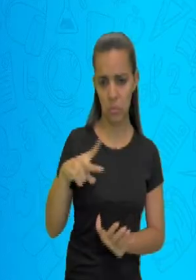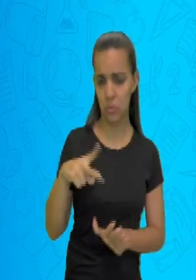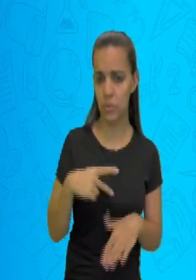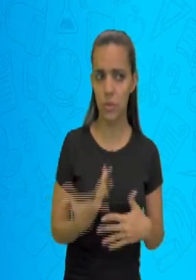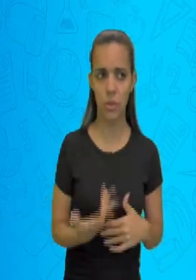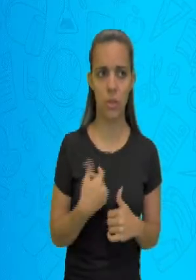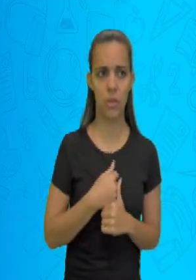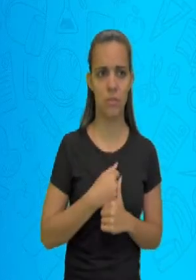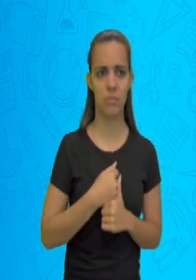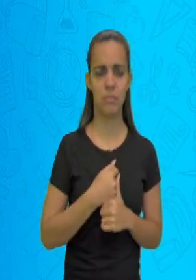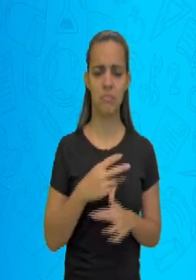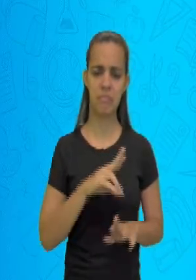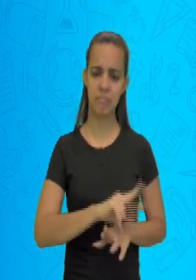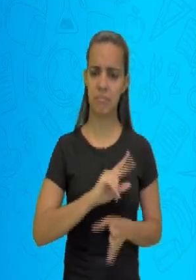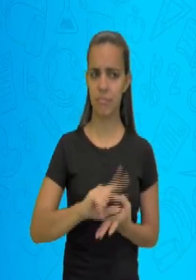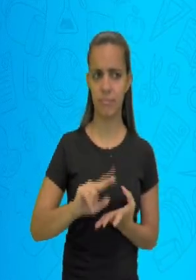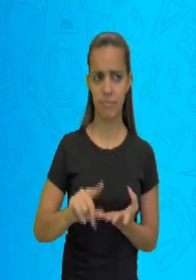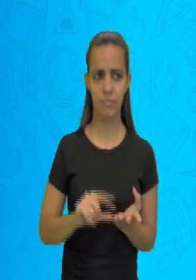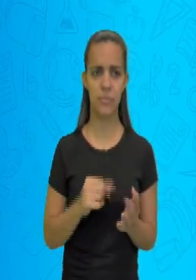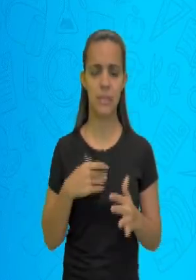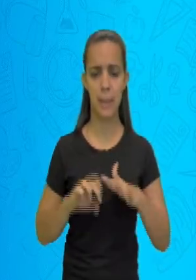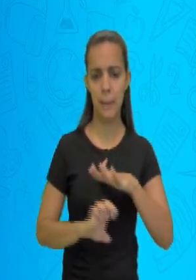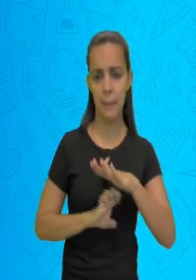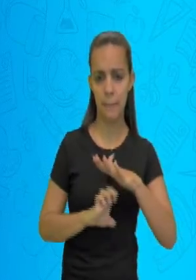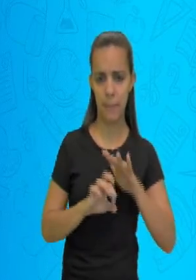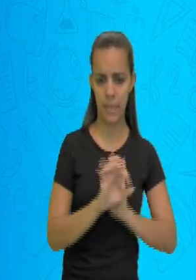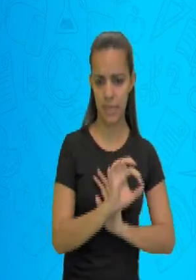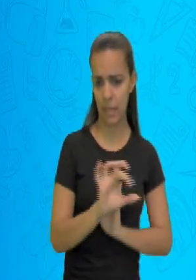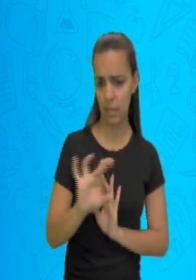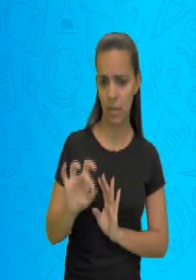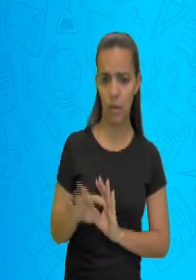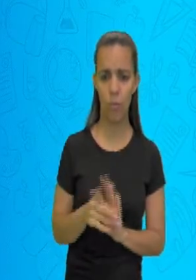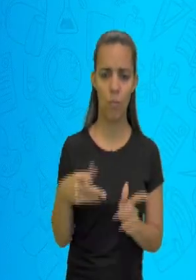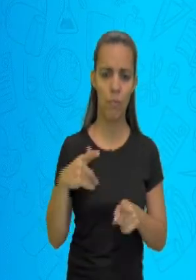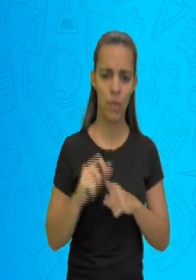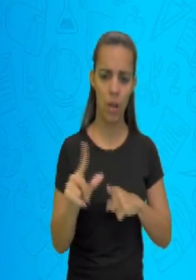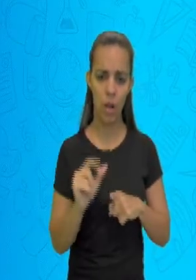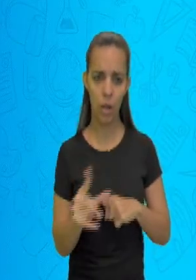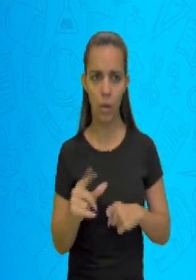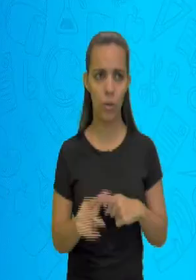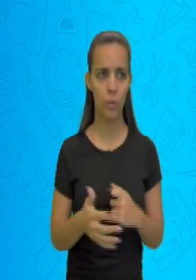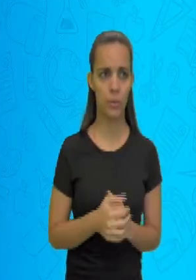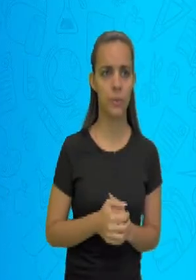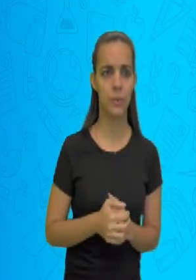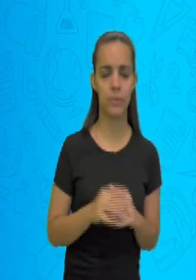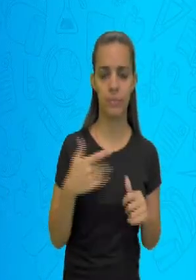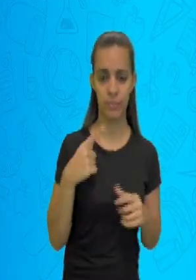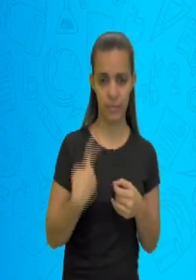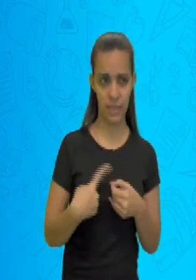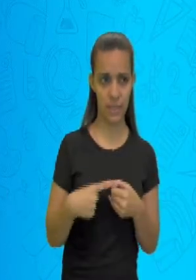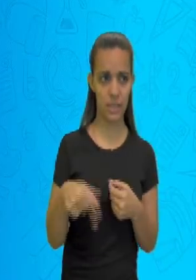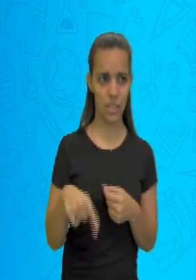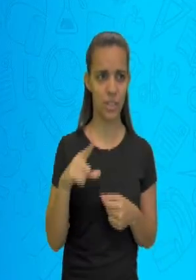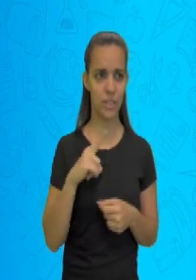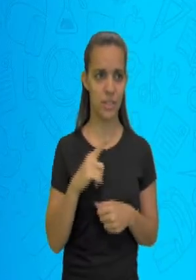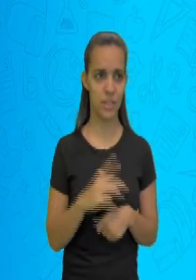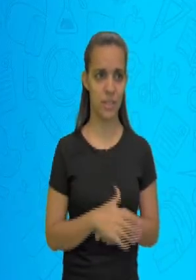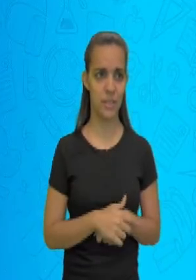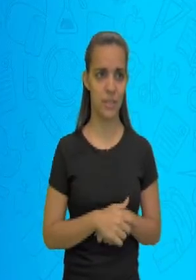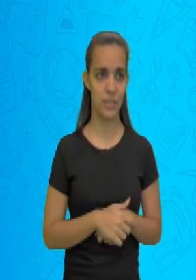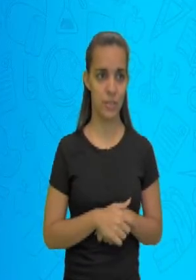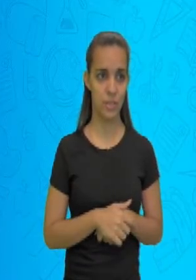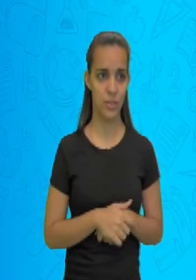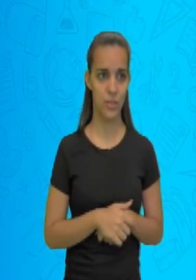escritório, um consultório. Então, a gente tem aí, vários edifícios na nossa cidade. Já não encontramos